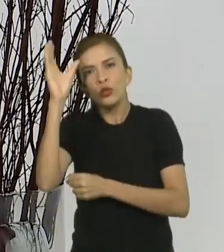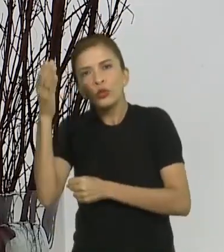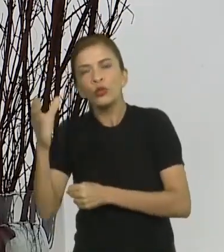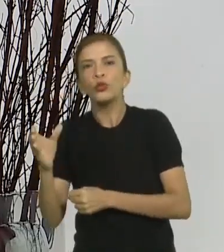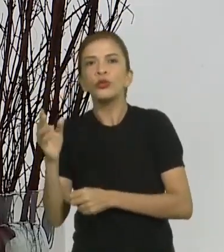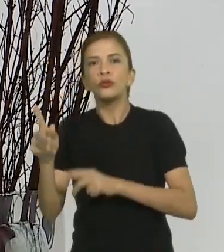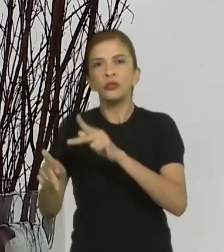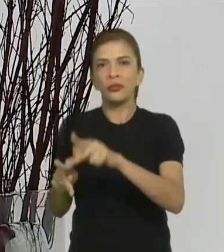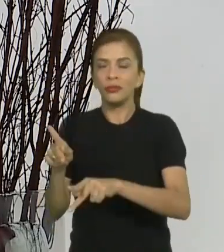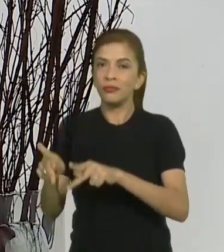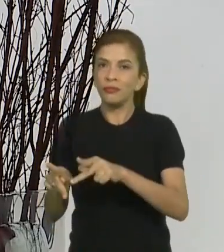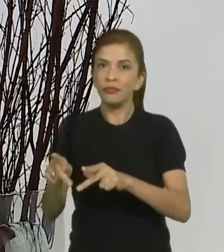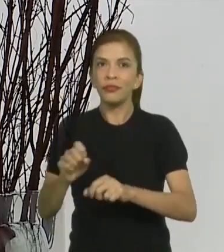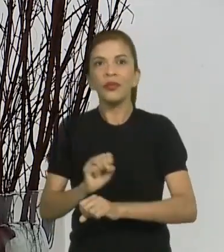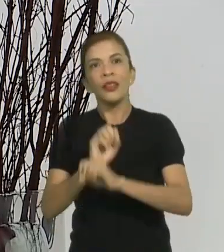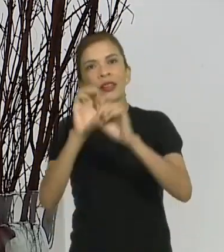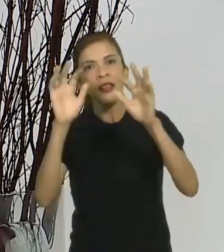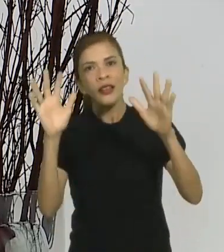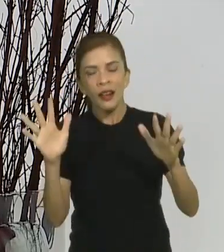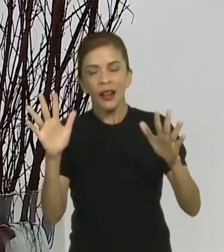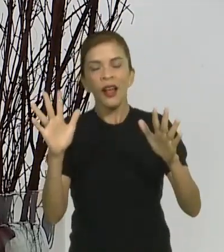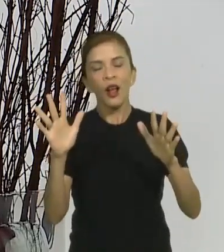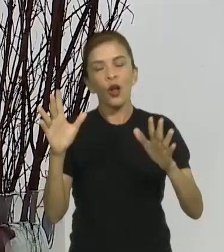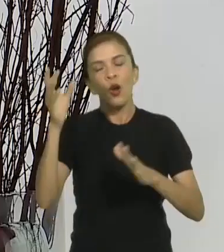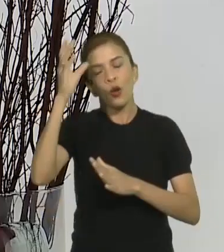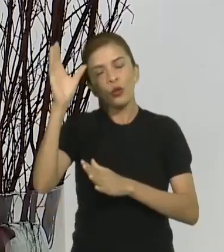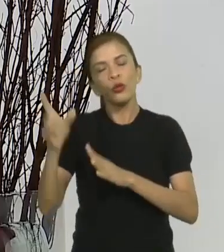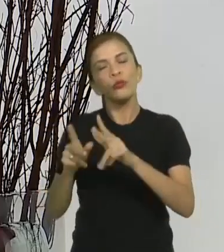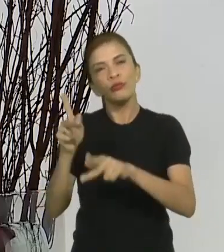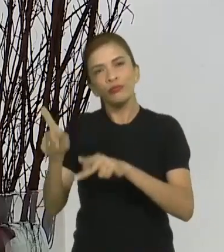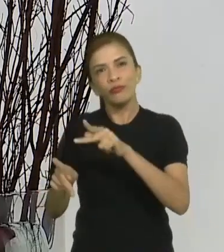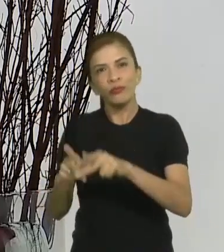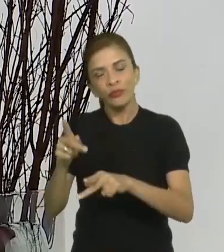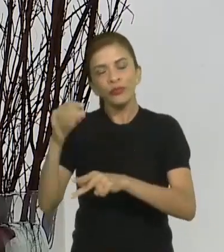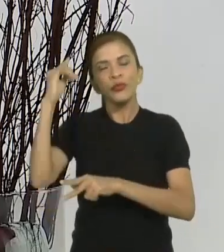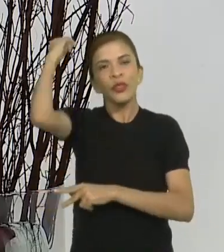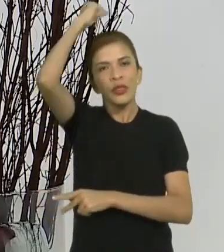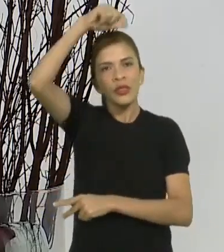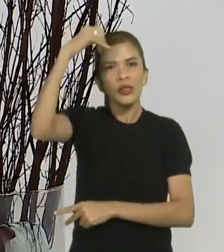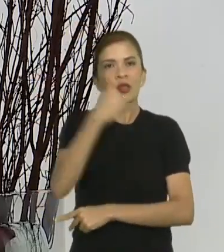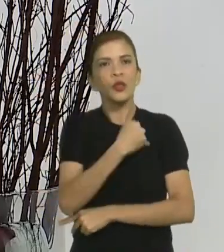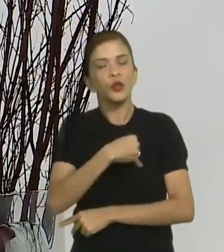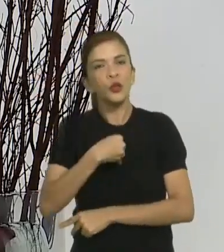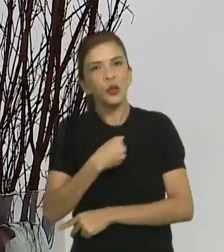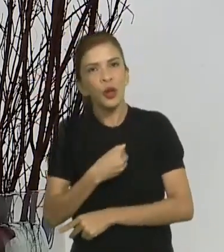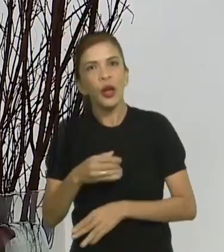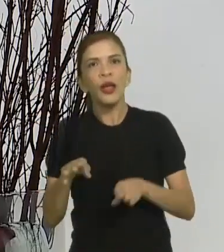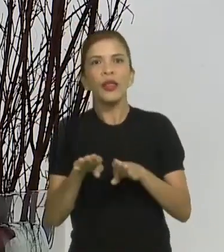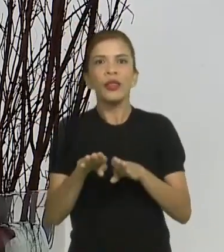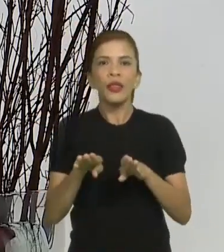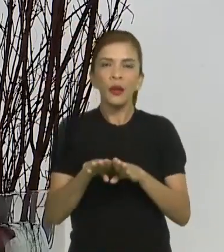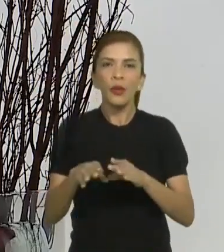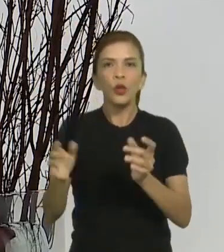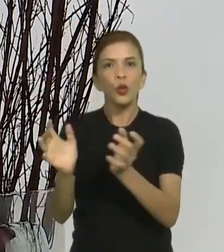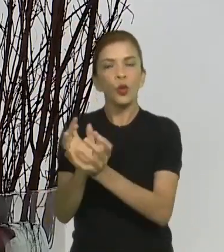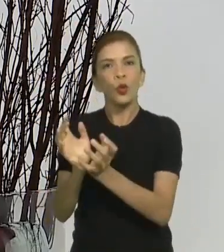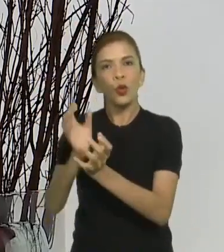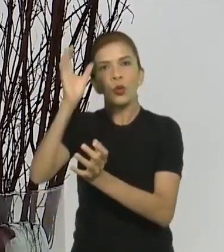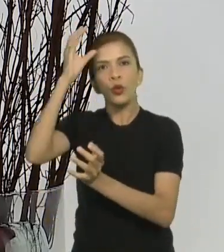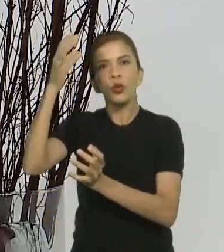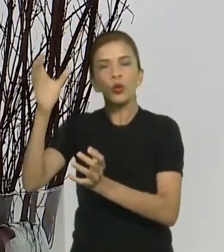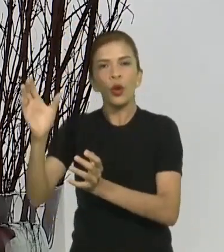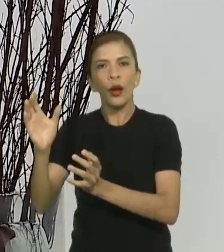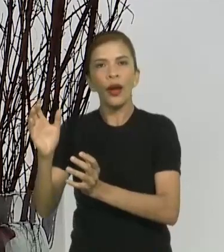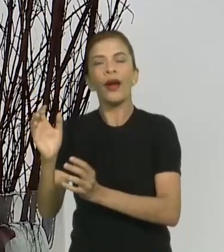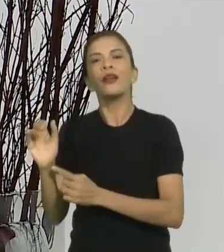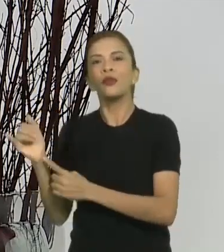povo. E é claro que falar de cultura popular maranhense e de São João é falar também do complexo cultural do